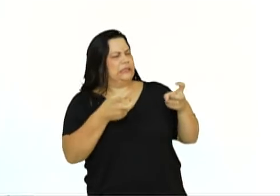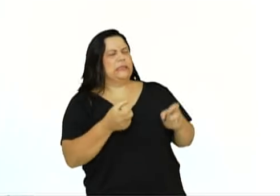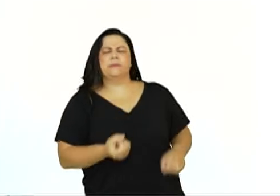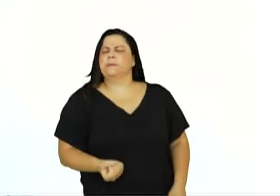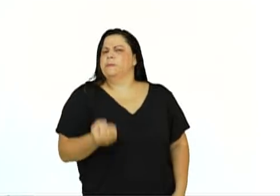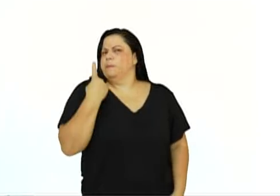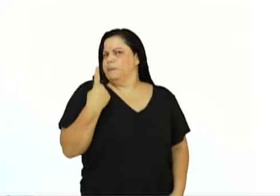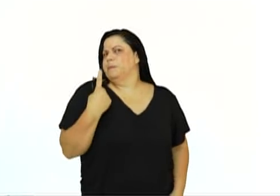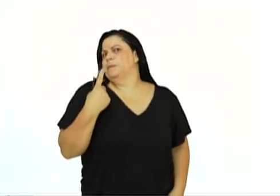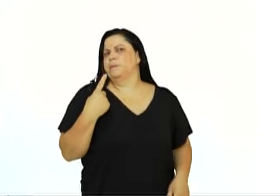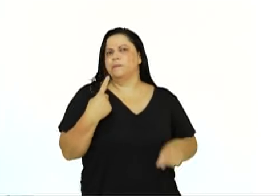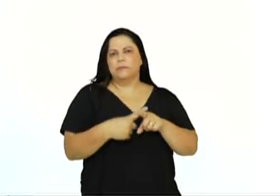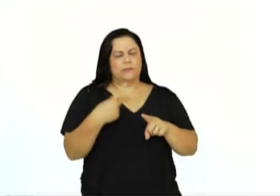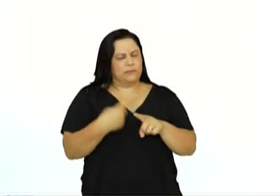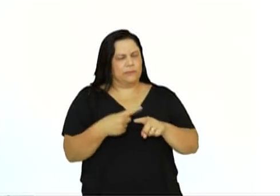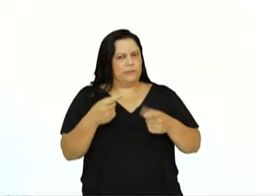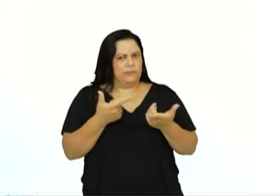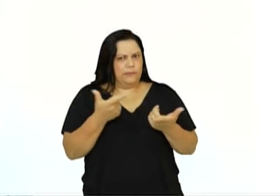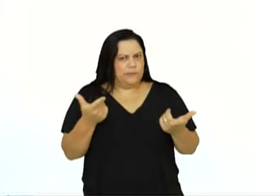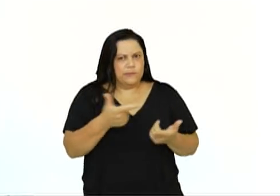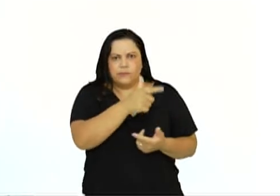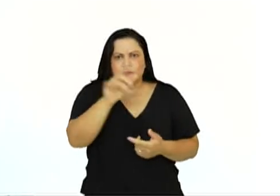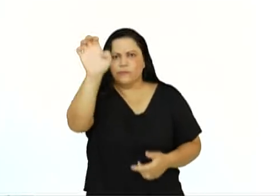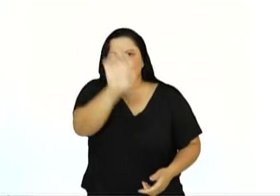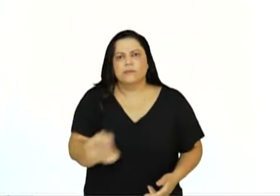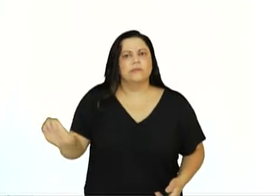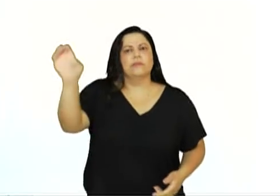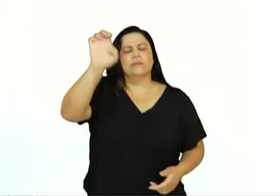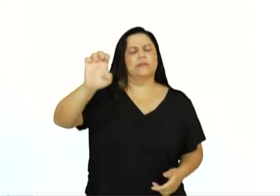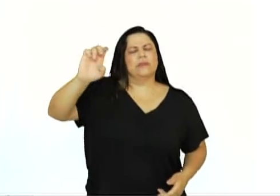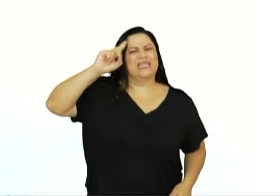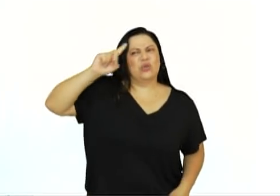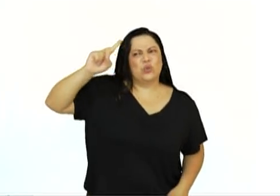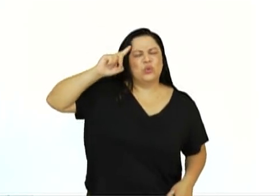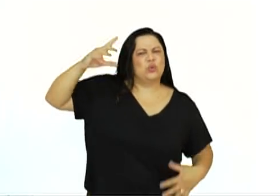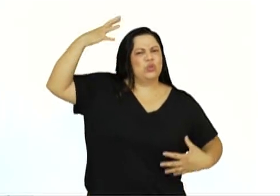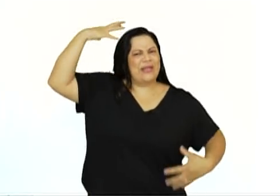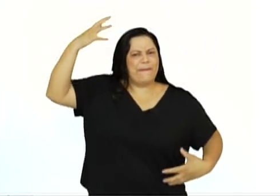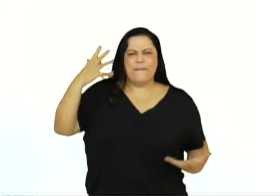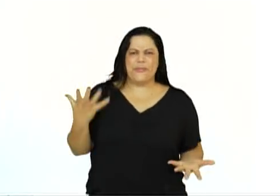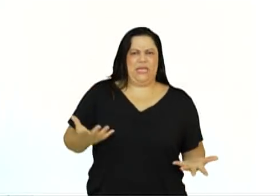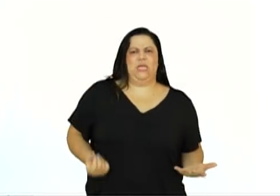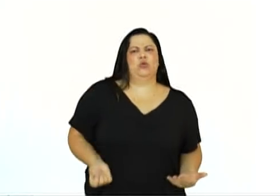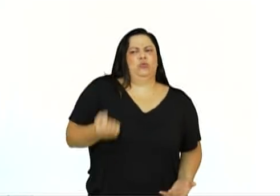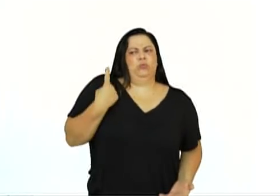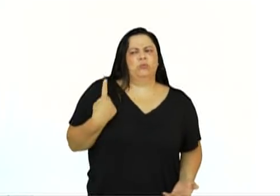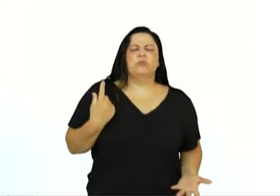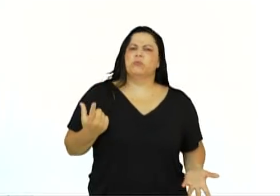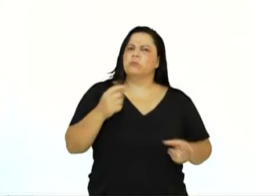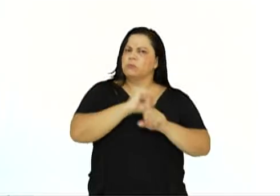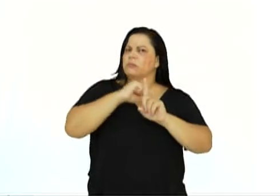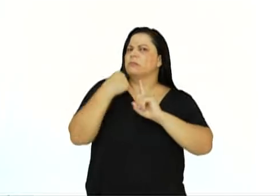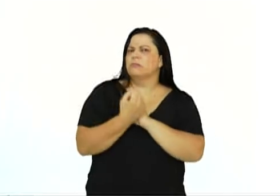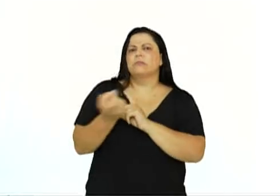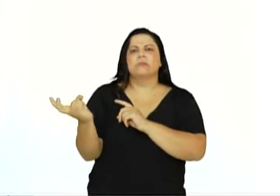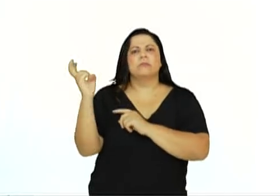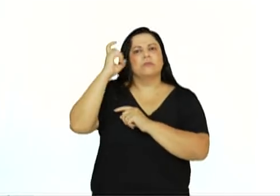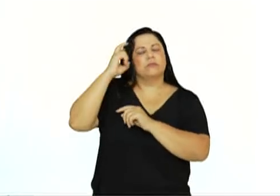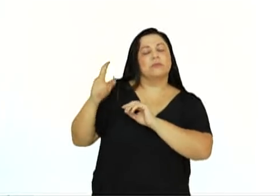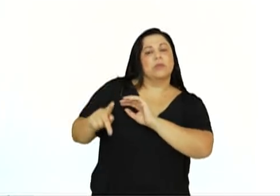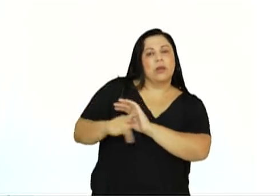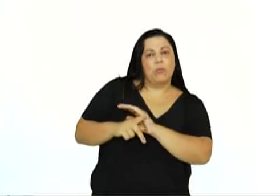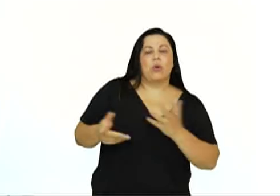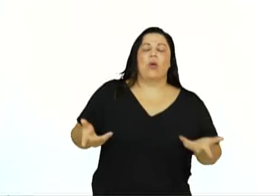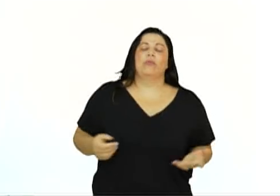se tomava banho diariamente na Europa por questões culturais, por questões sociais que existiam lá na Europa. Quando